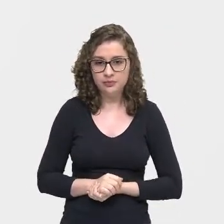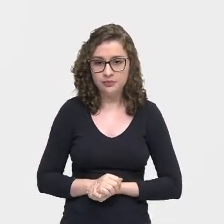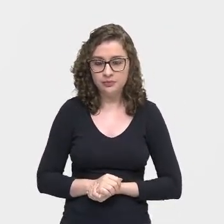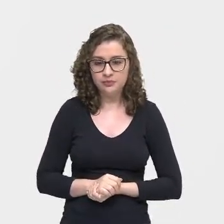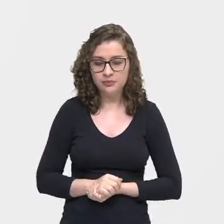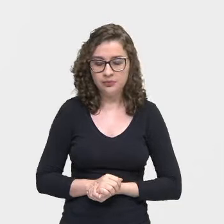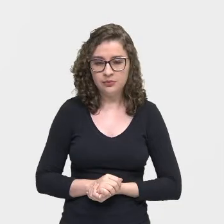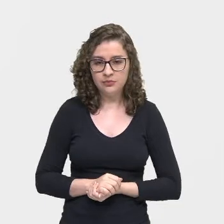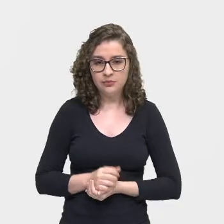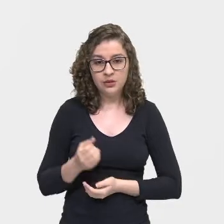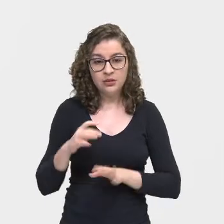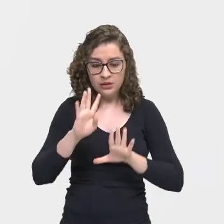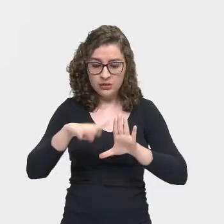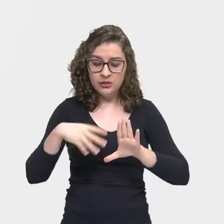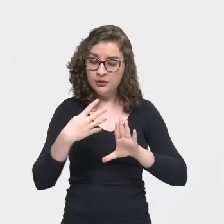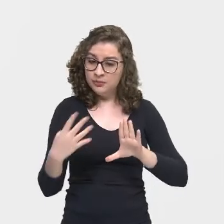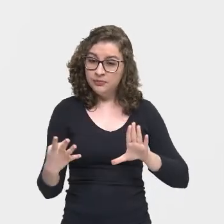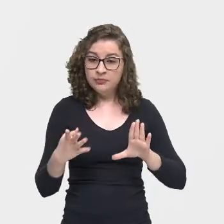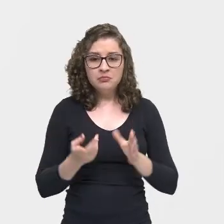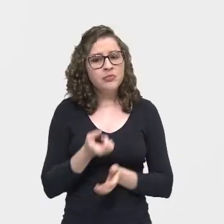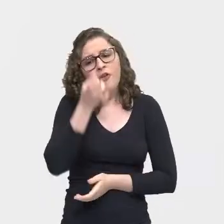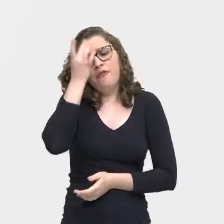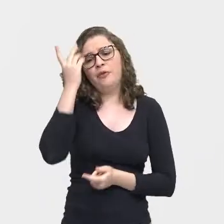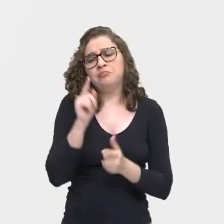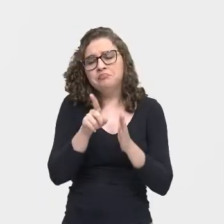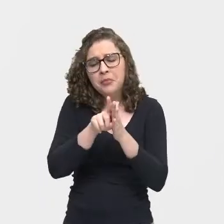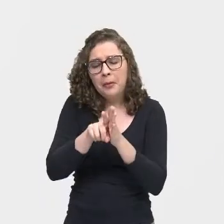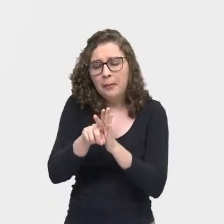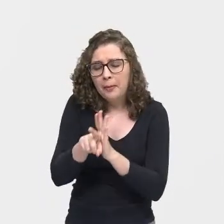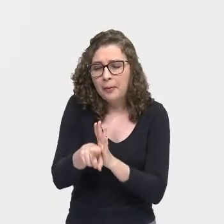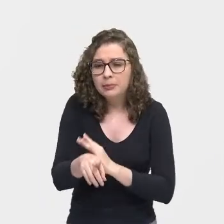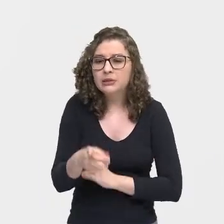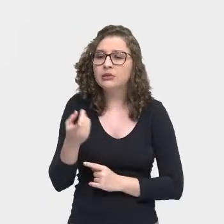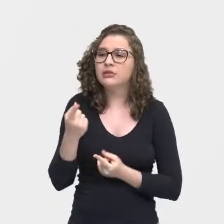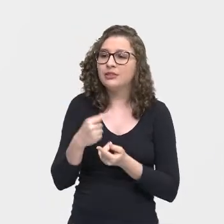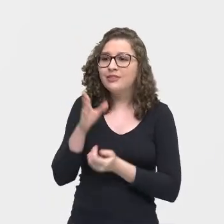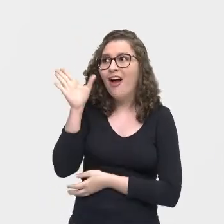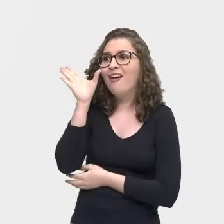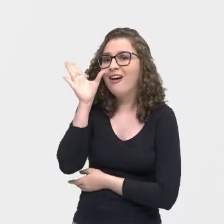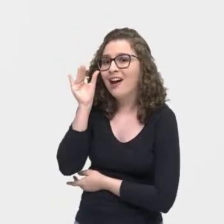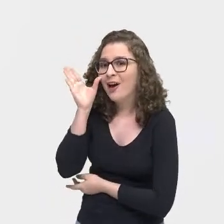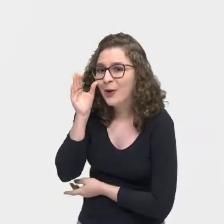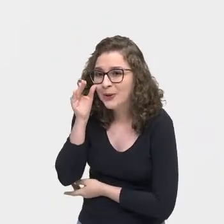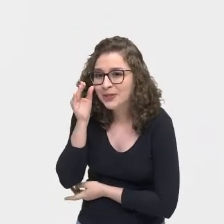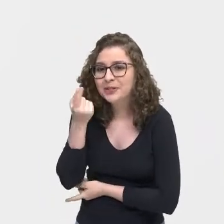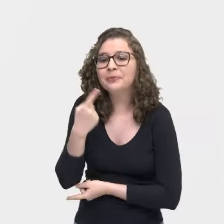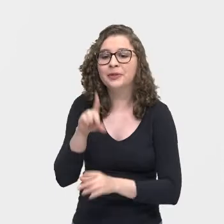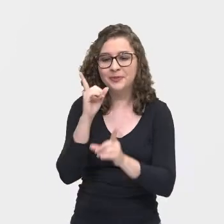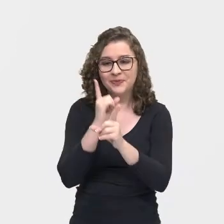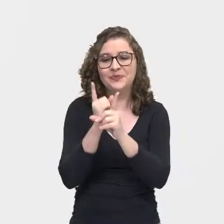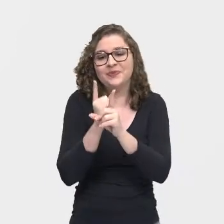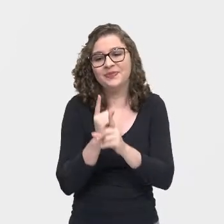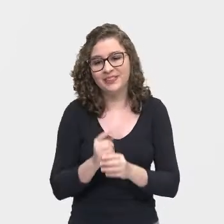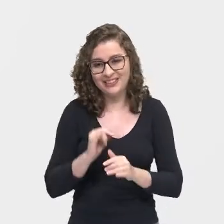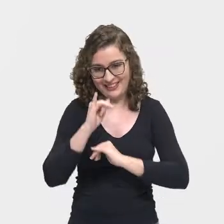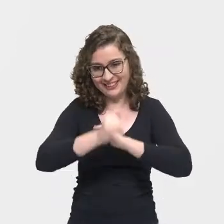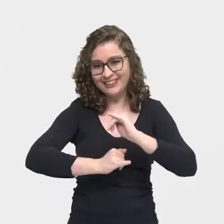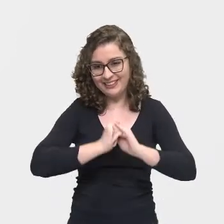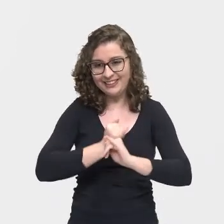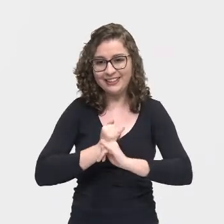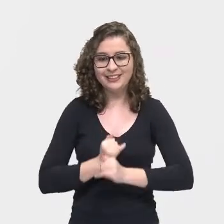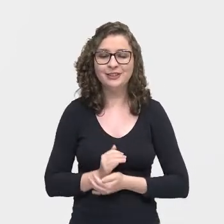muito comuns, de fácil pesquisa, tá? Se você depois tiver um pouco mais de curiosidade, dá para dar uma procurada, tá bom?